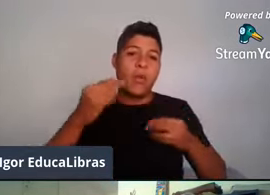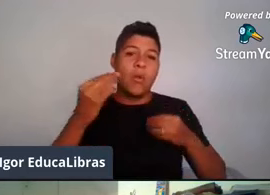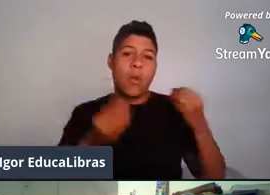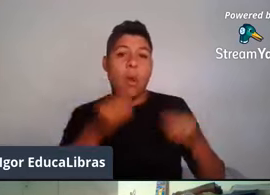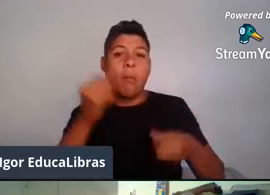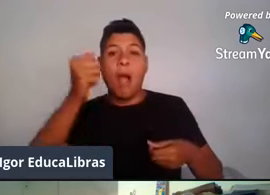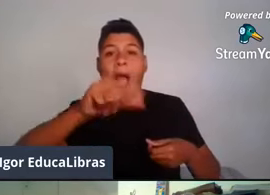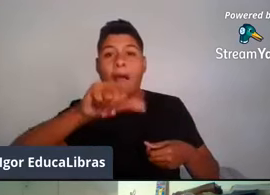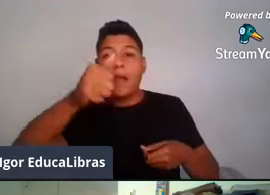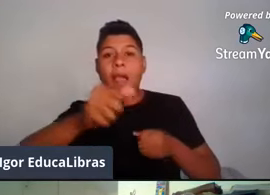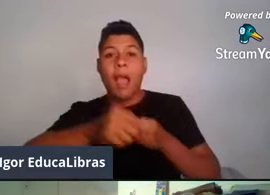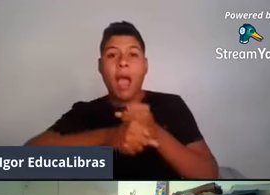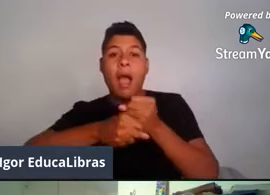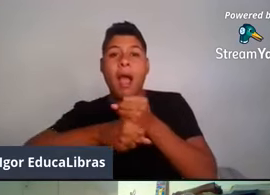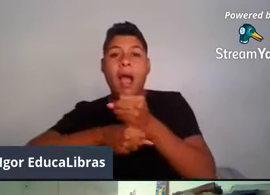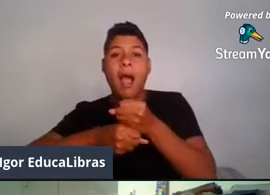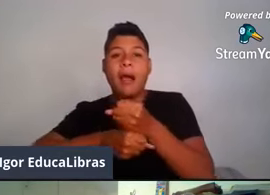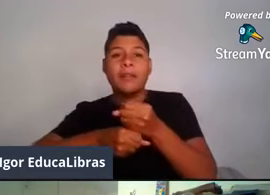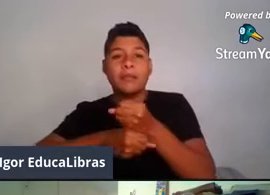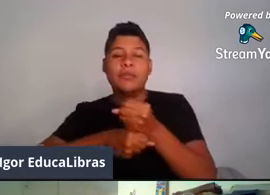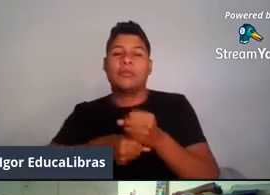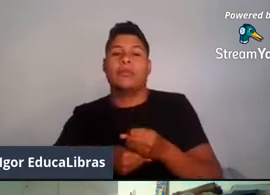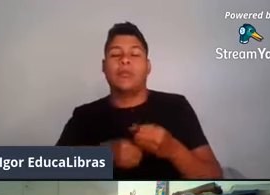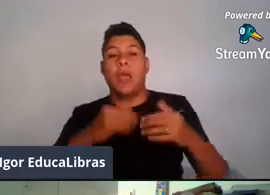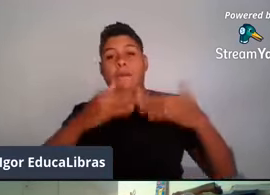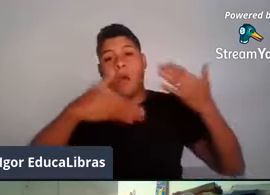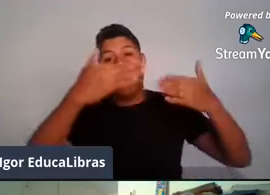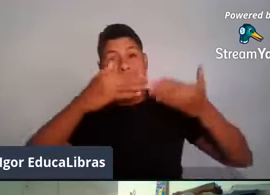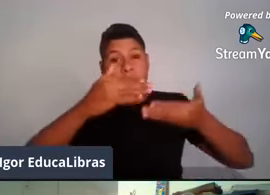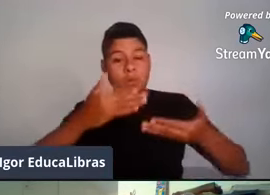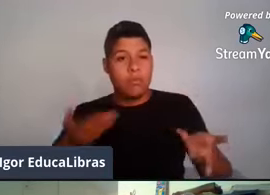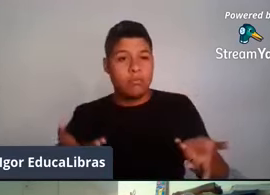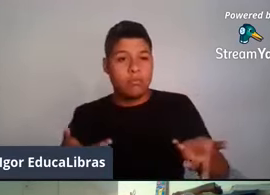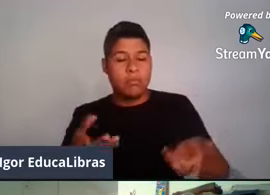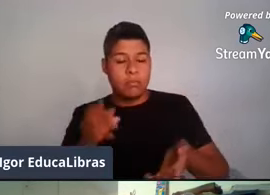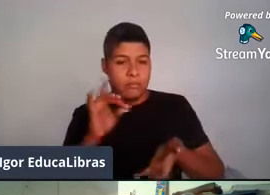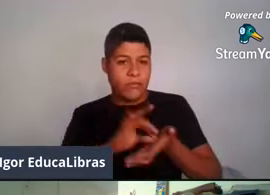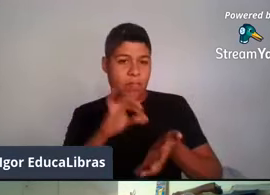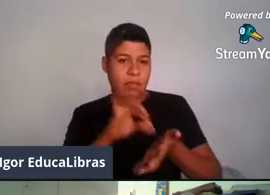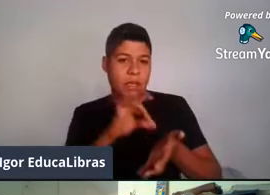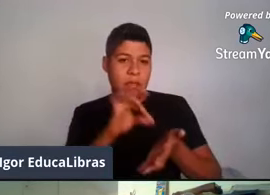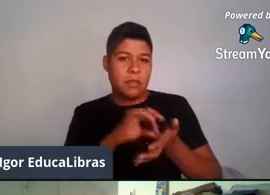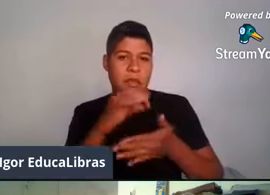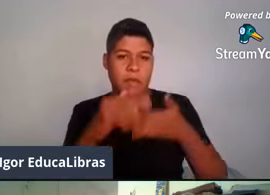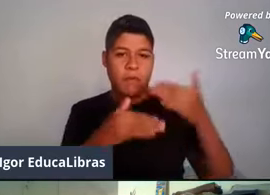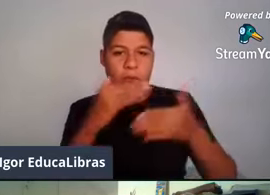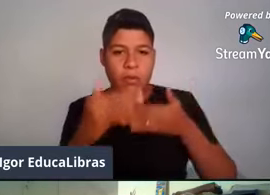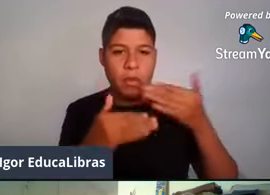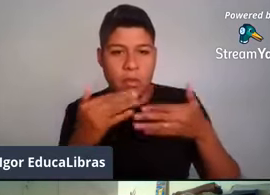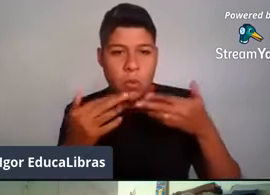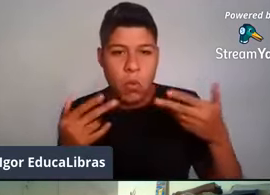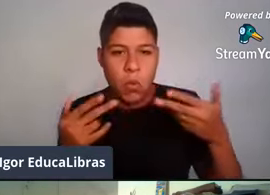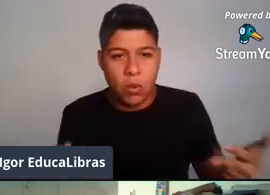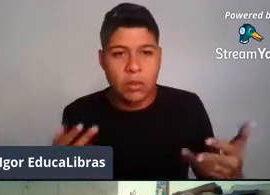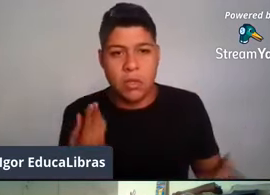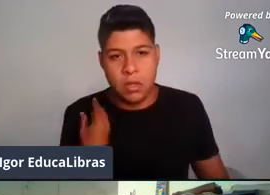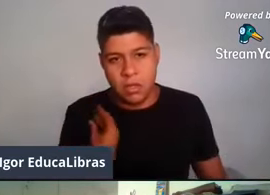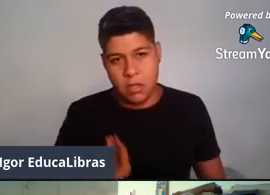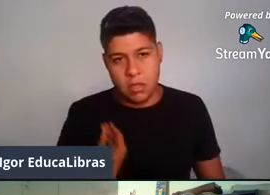anos todos, o que evoluiu, o que você vê que, de fato, né, nós evoluímos, avançamos e tudo